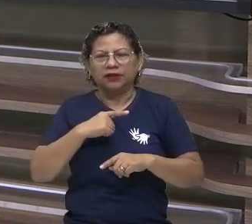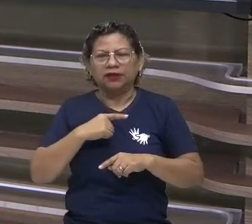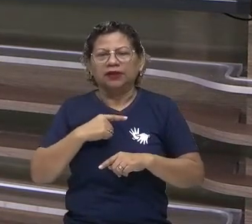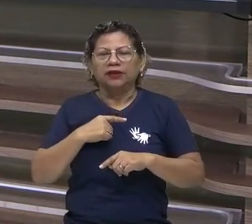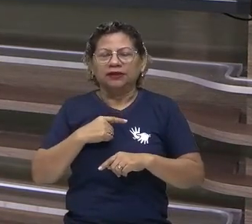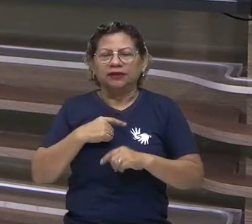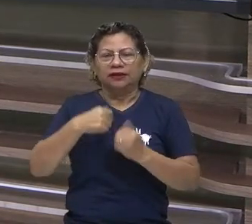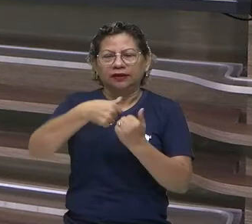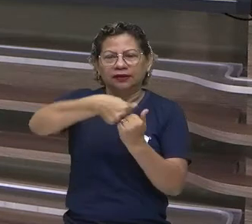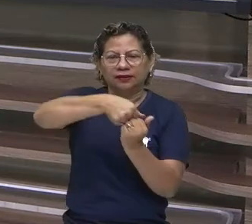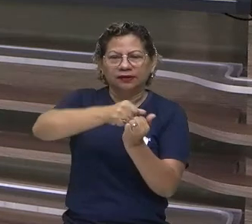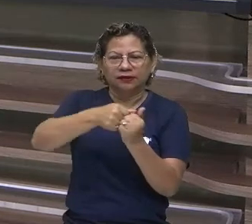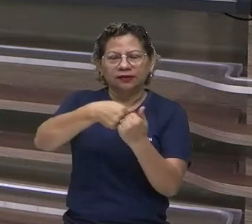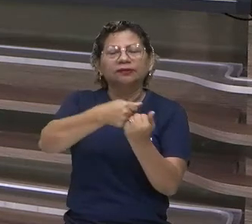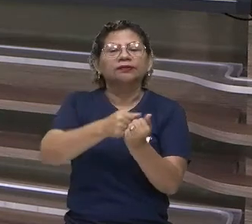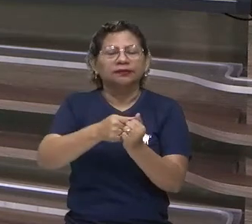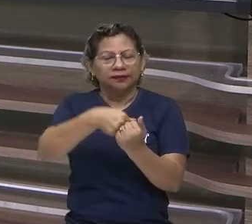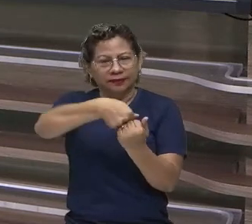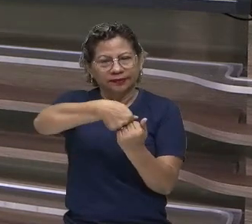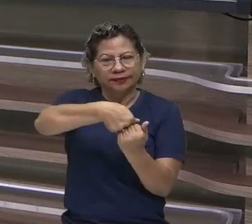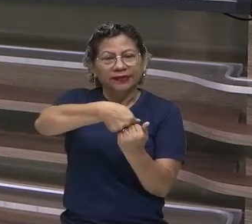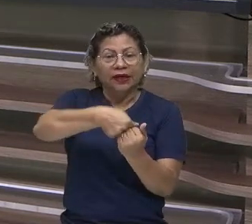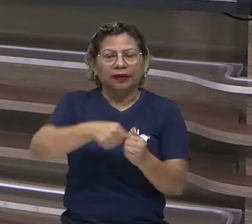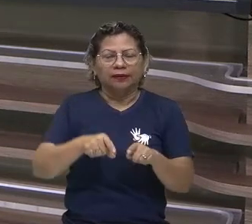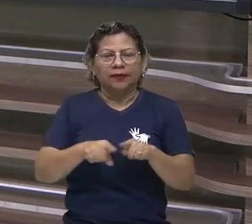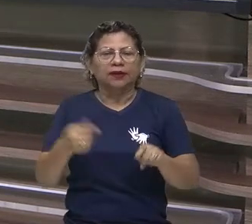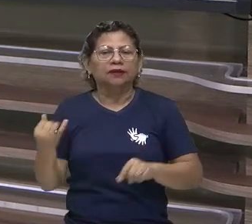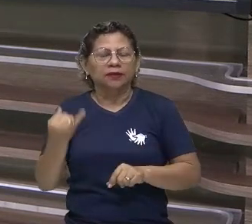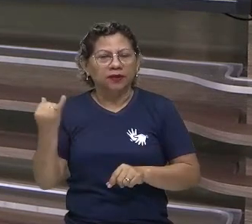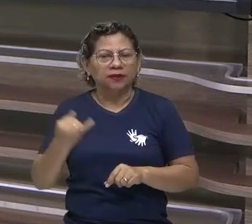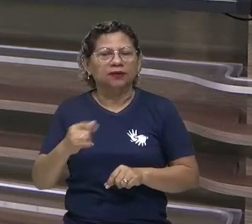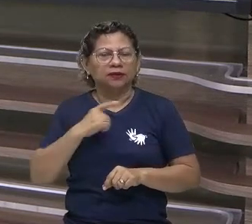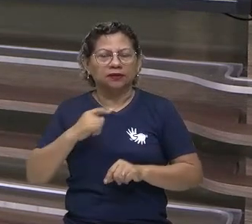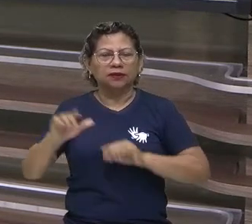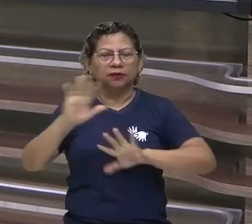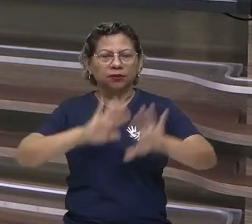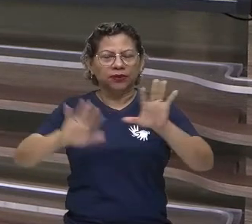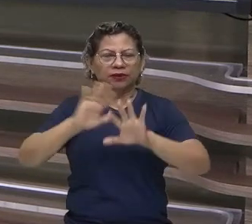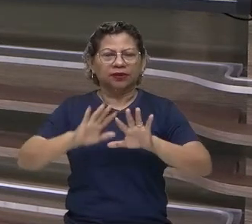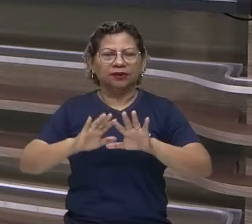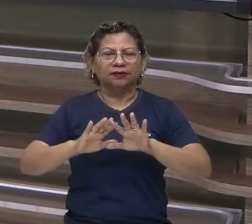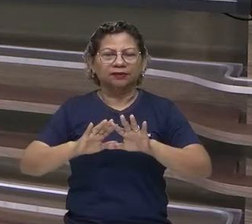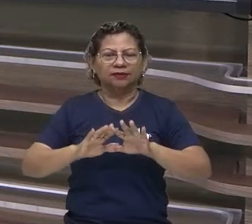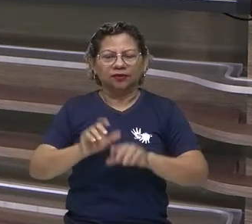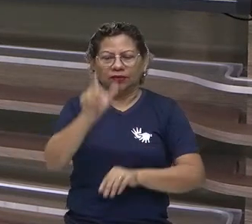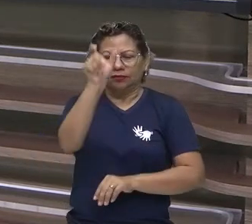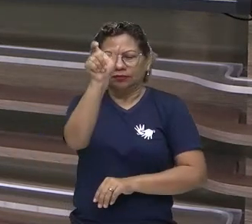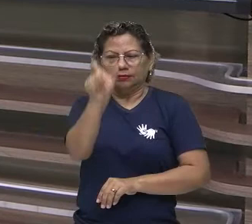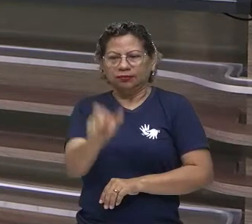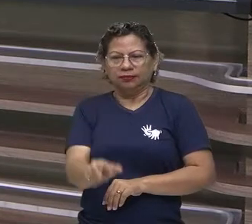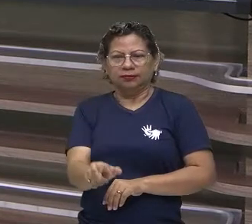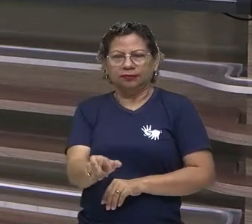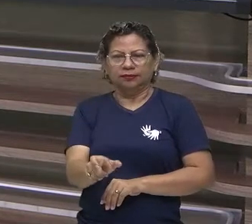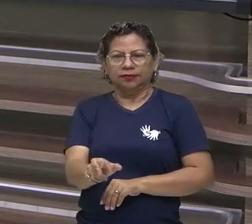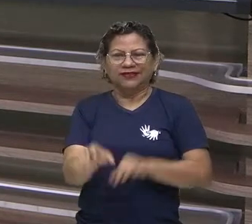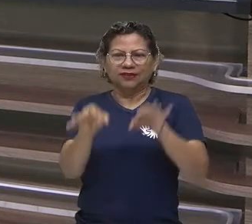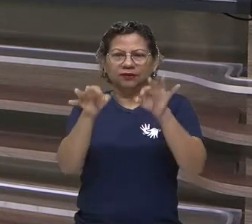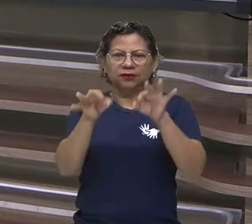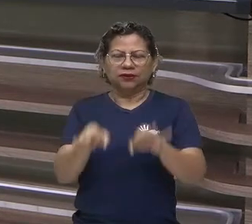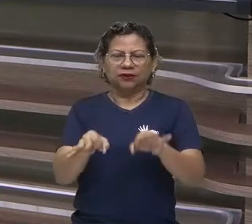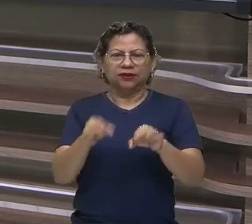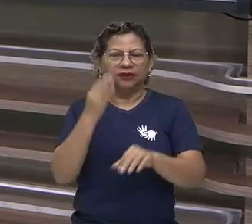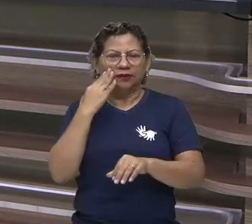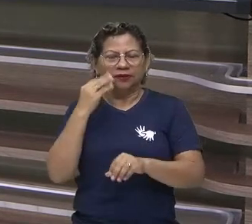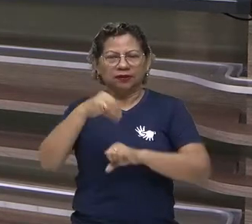então a gente consegue ó se movimentar né só que é necessário ter cuidado com a nossa postura e a gente trouxe algumas dicas né vamos